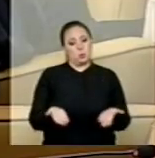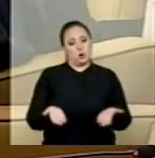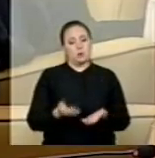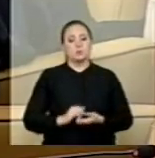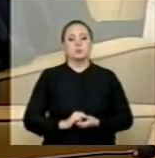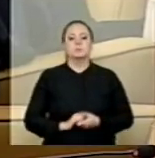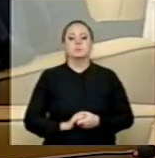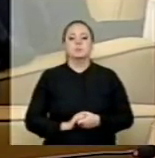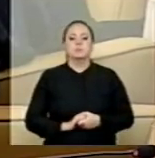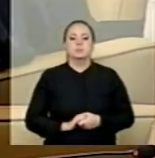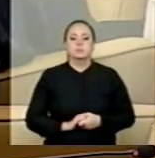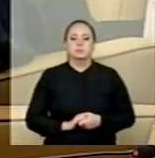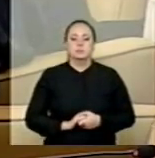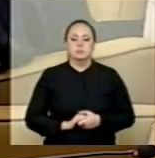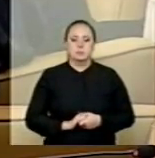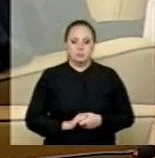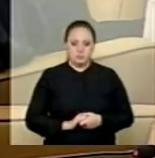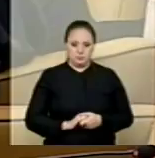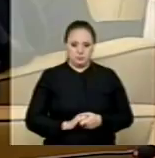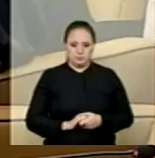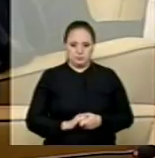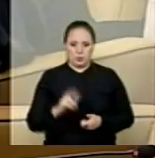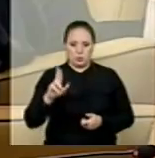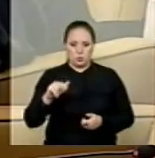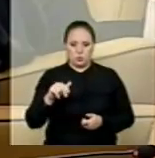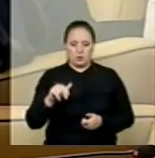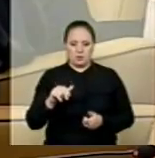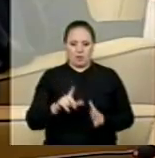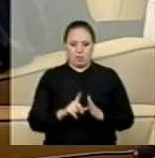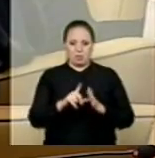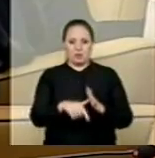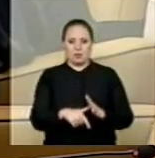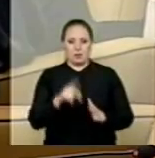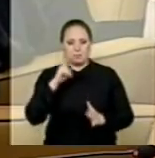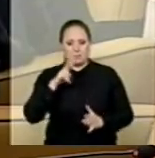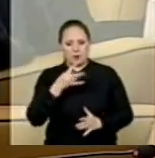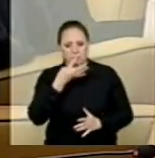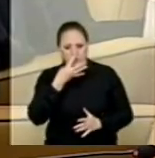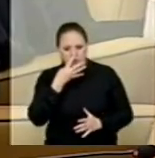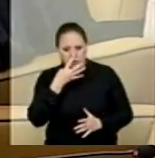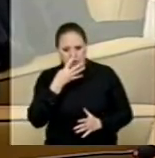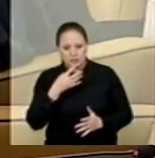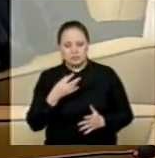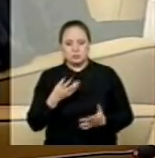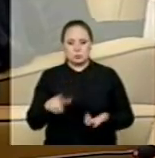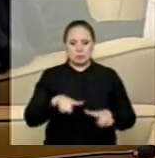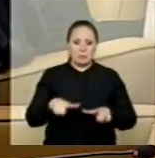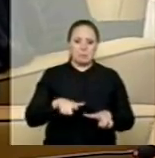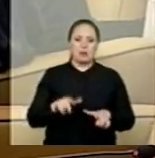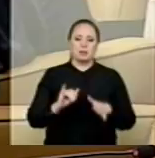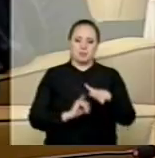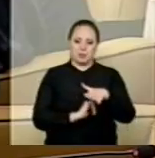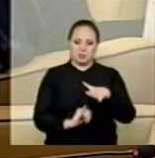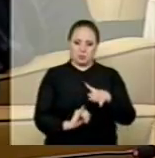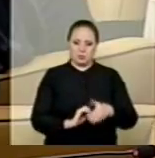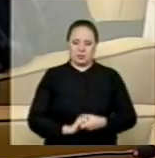Nunca é tarde para observar-se a envergadura das instituições pátrias, a